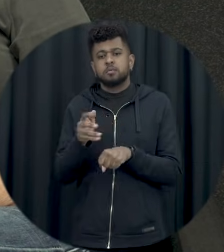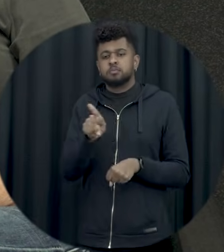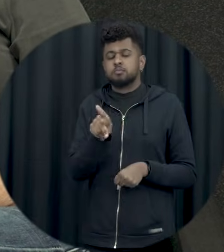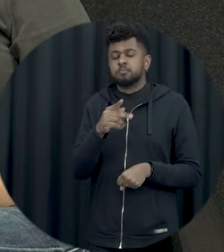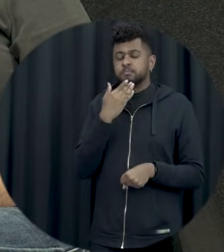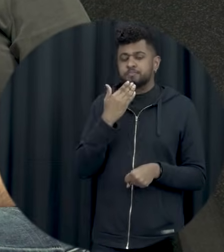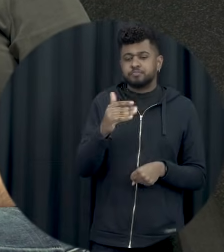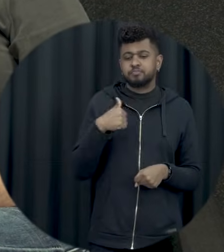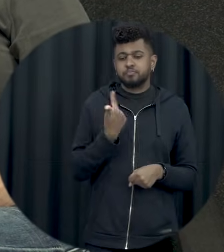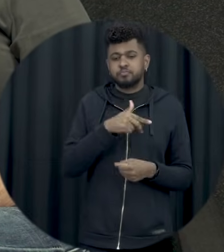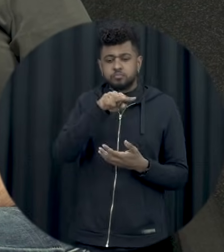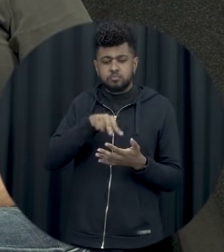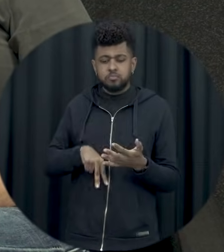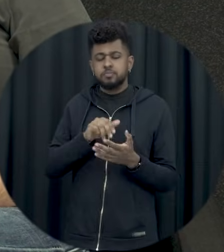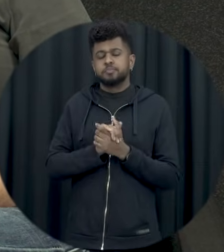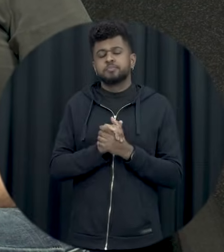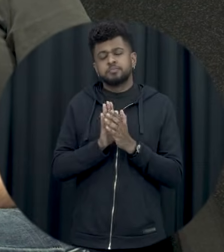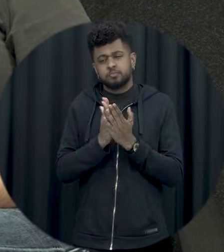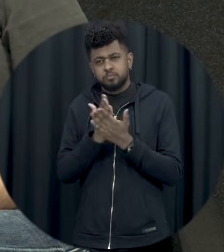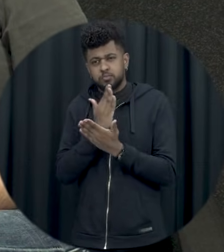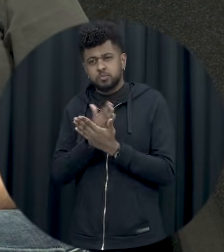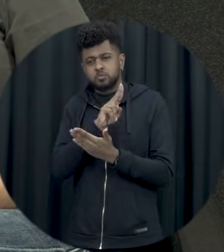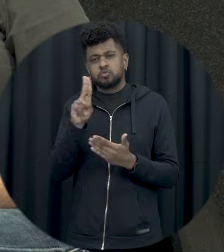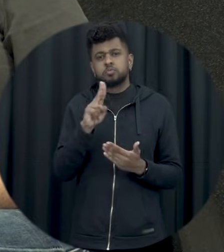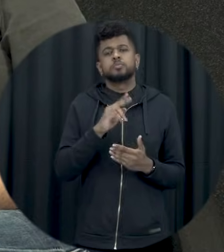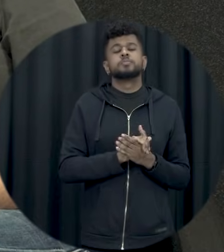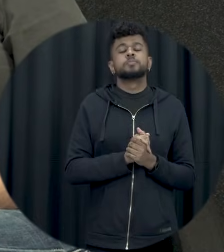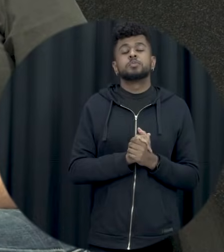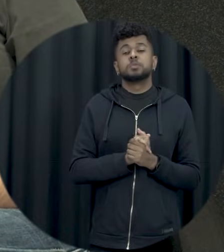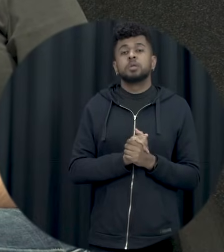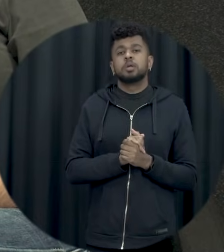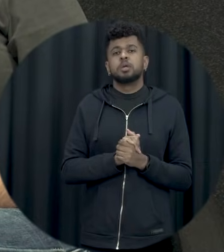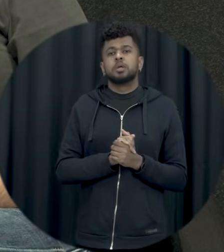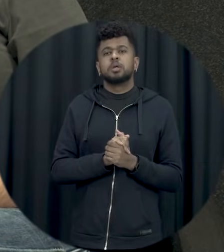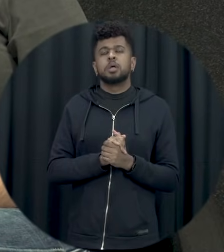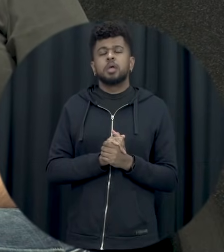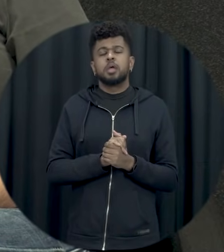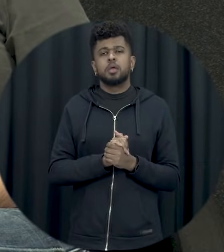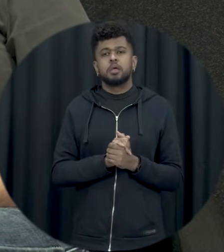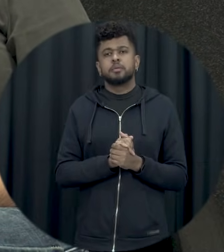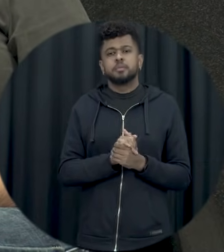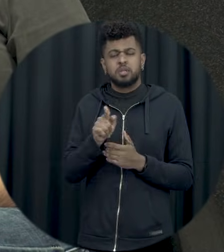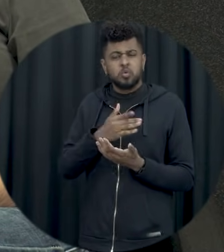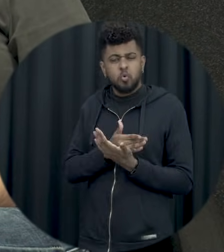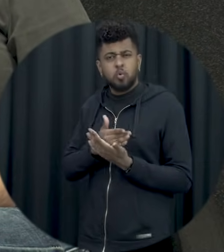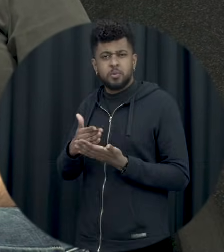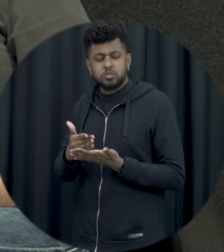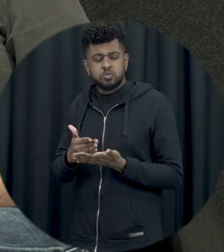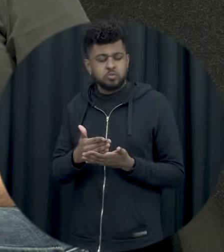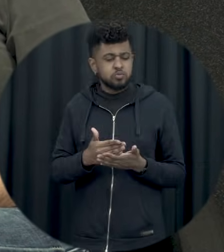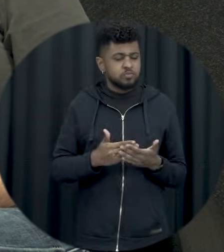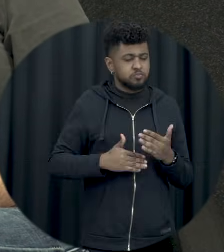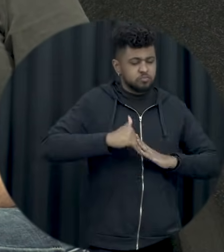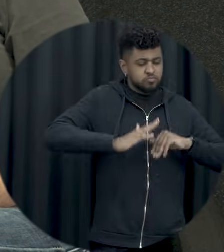gente ler um livro do Lévi-Strauss, chama Tristes Trópicos. Você sabe que Lévi-Strauss começou sua carreira de antropólogo no